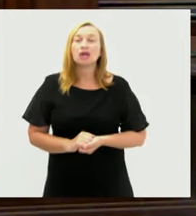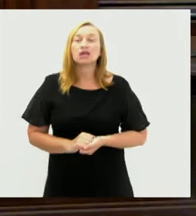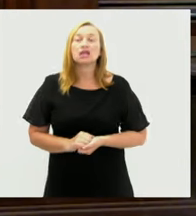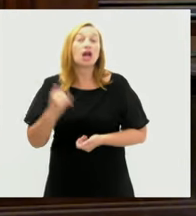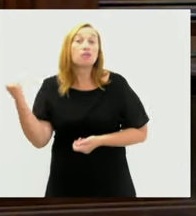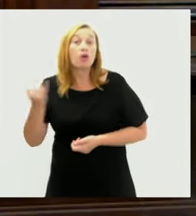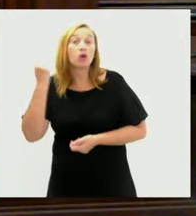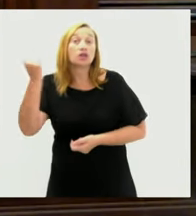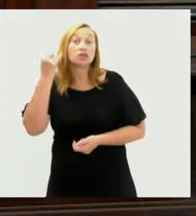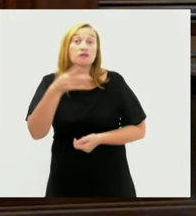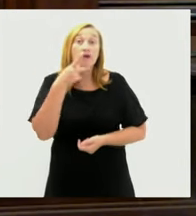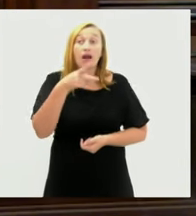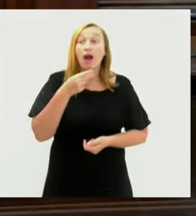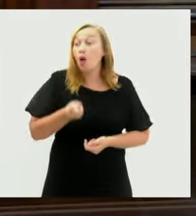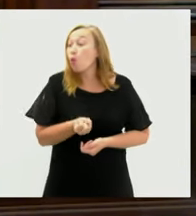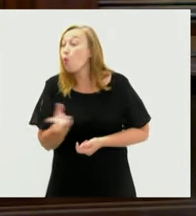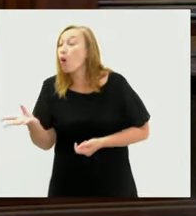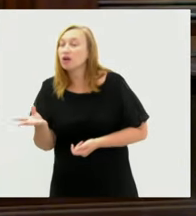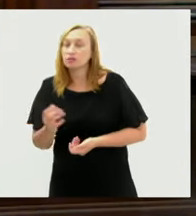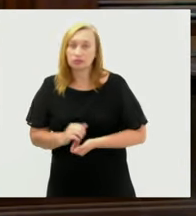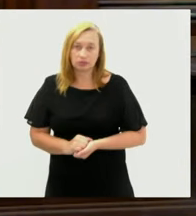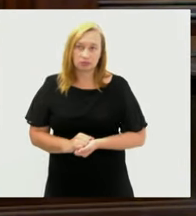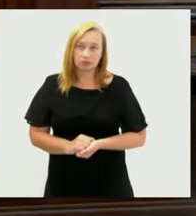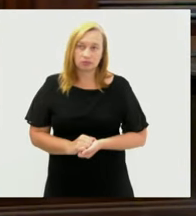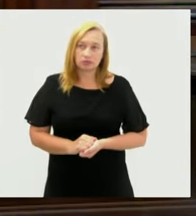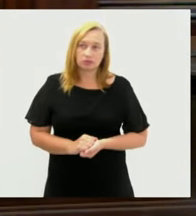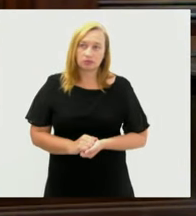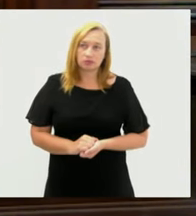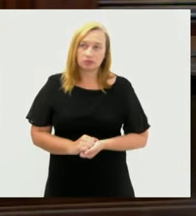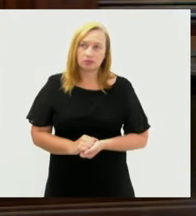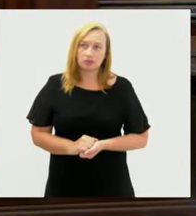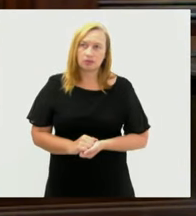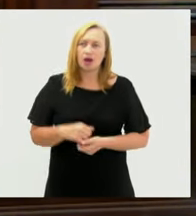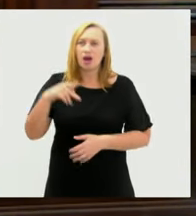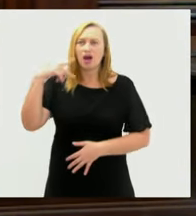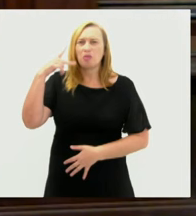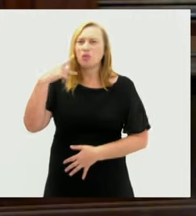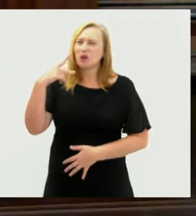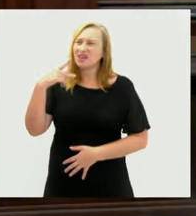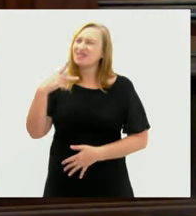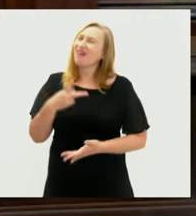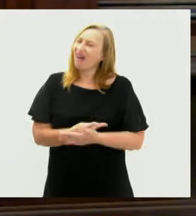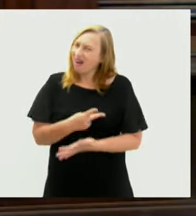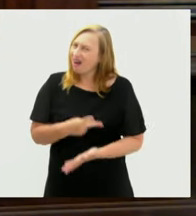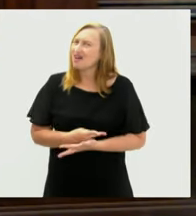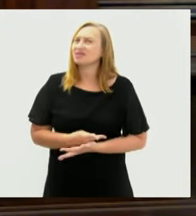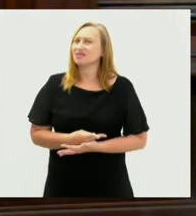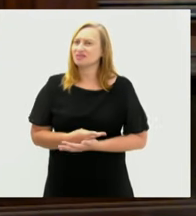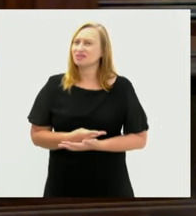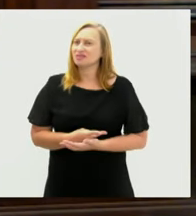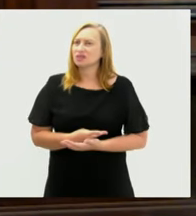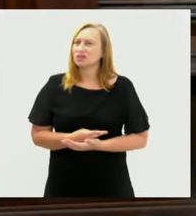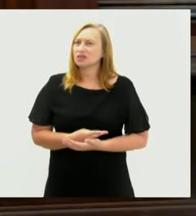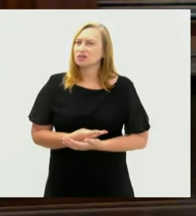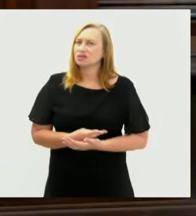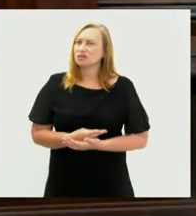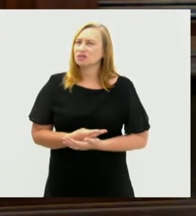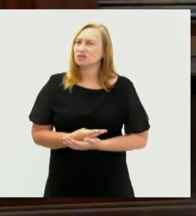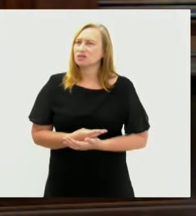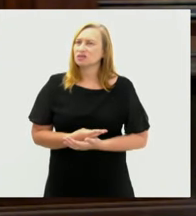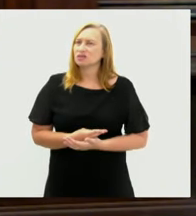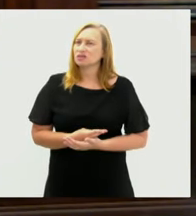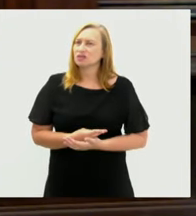dizer o quanto que isso é uma política desumana, que deixa